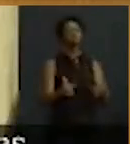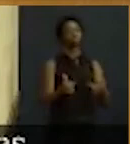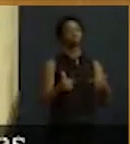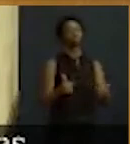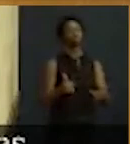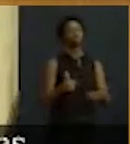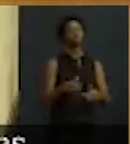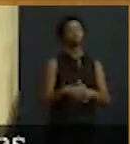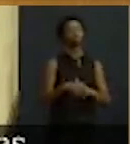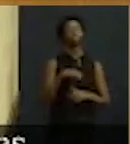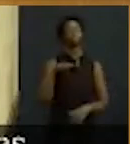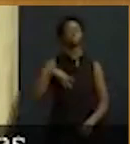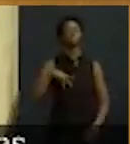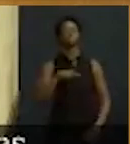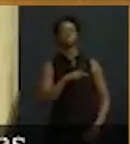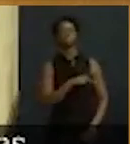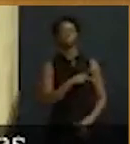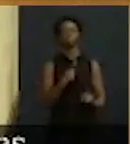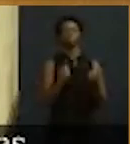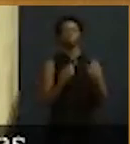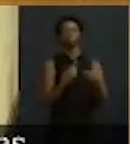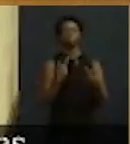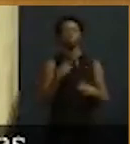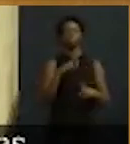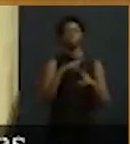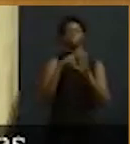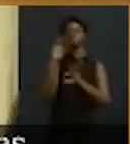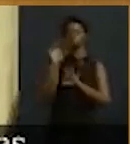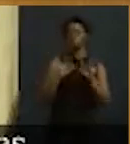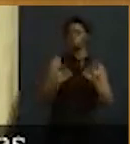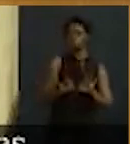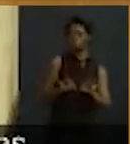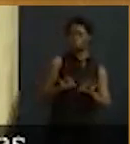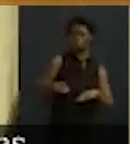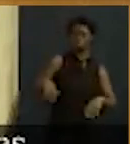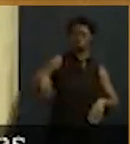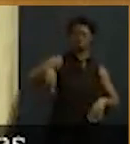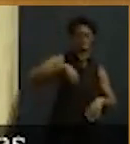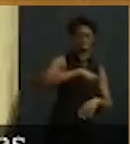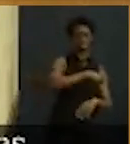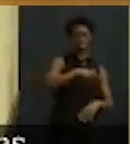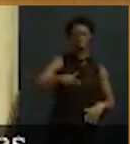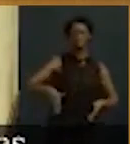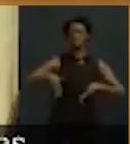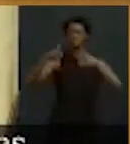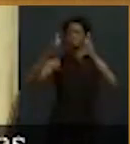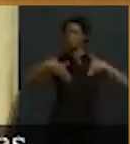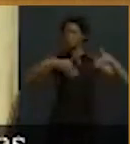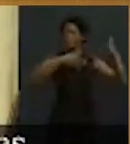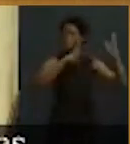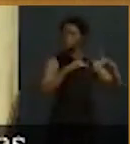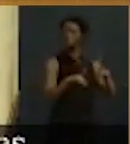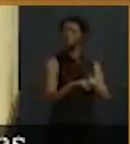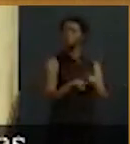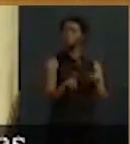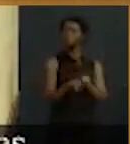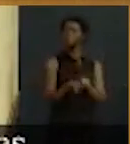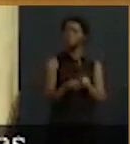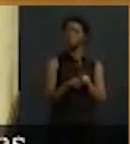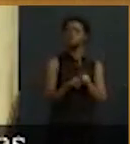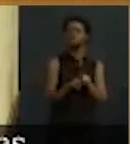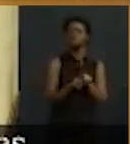enfrentamento do crime organizado, tanto aquele instalado nos corredores dos prédios e palácios públicos, quanto